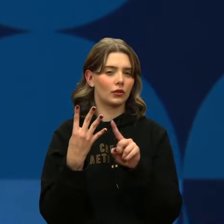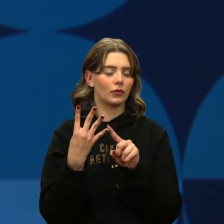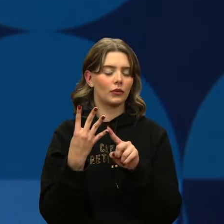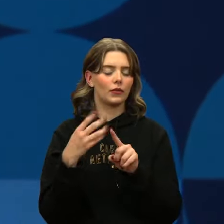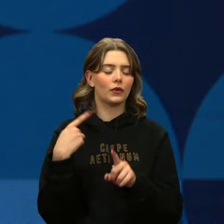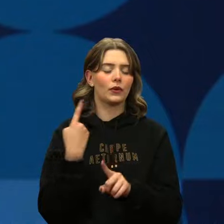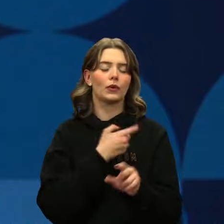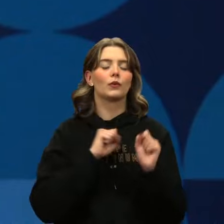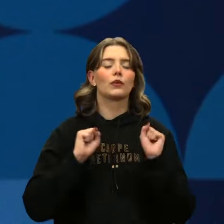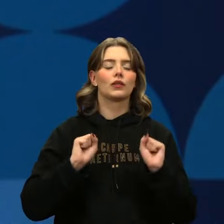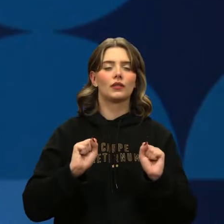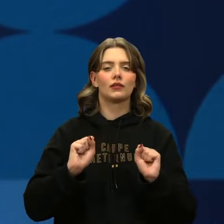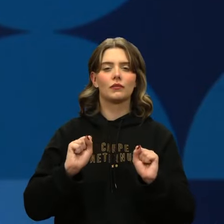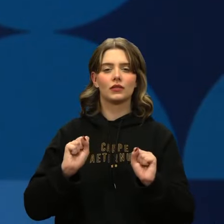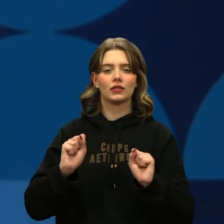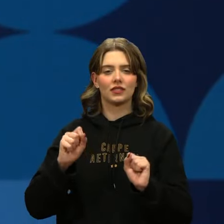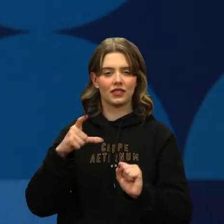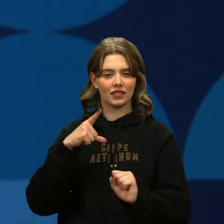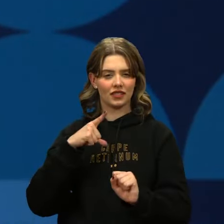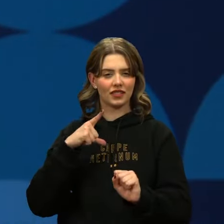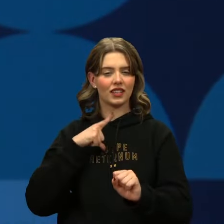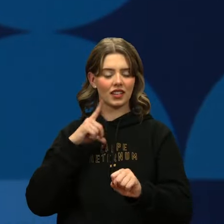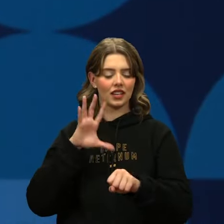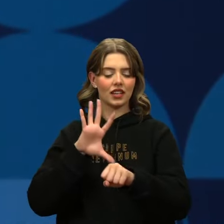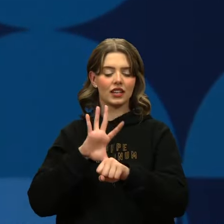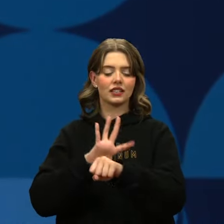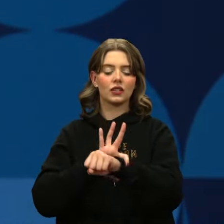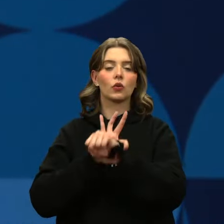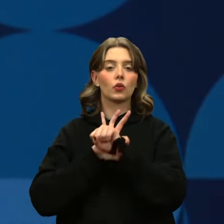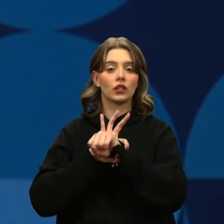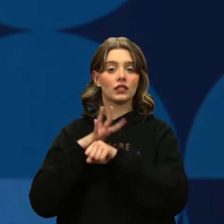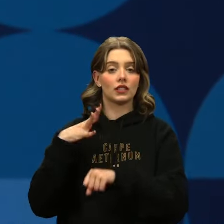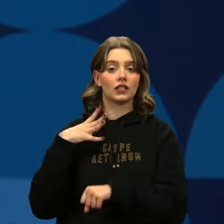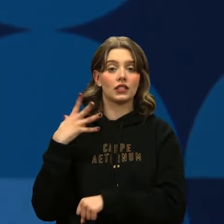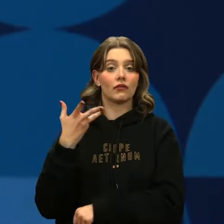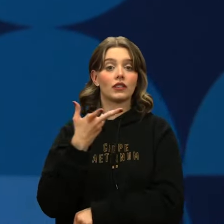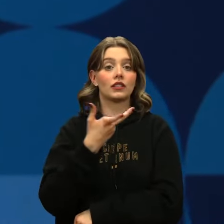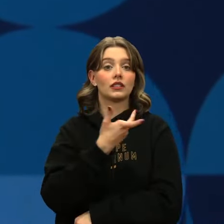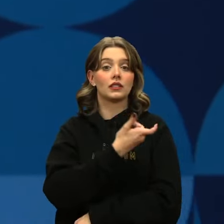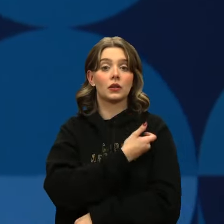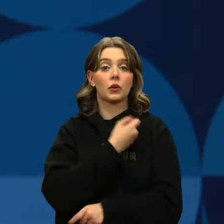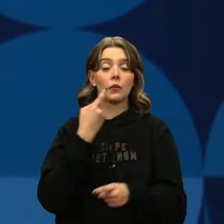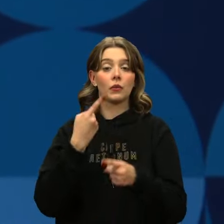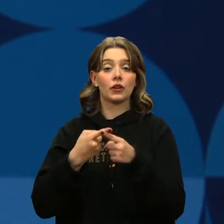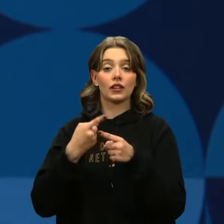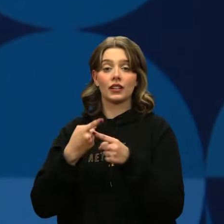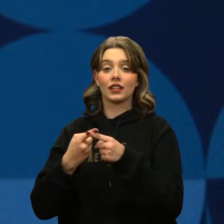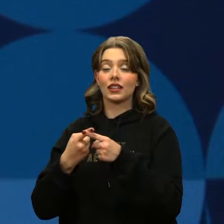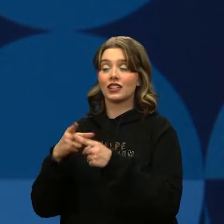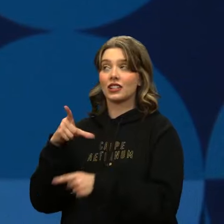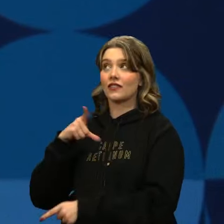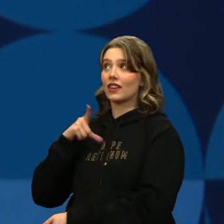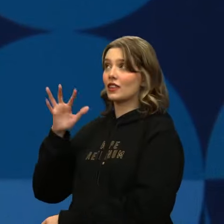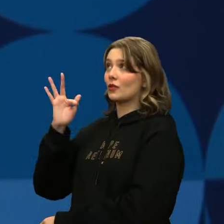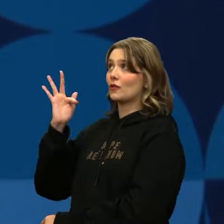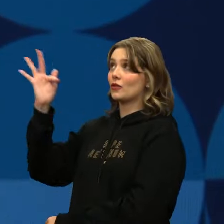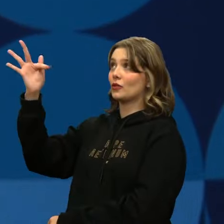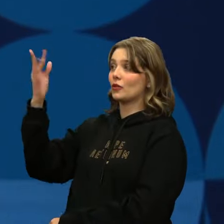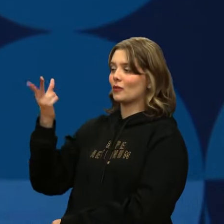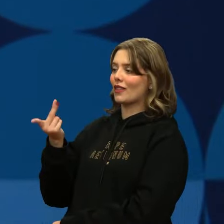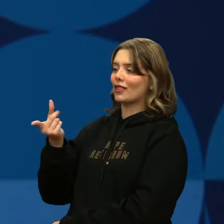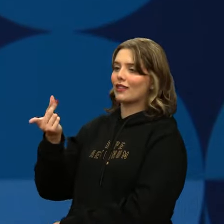ser inabaláveis, pois temos a garantia em Jesus de uma eternidade inabalável. A